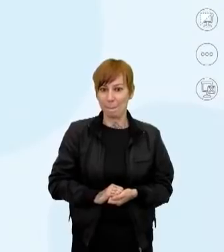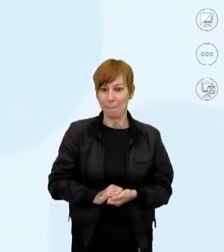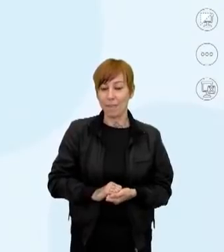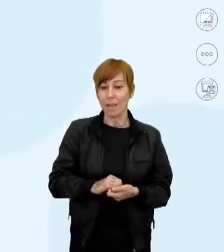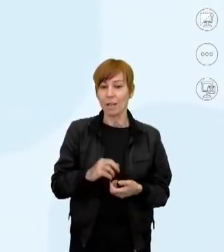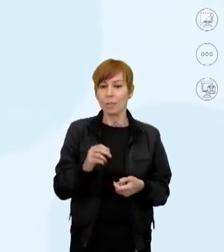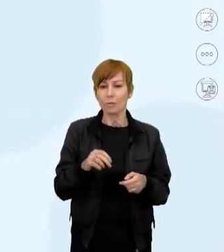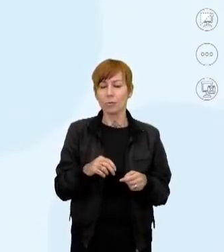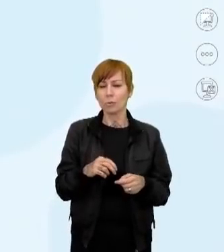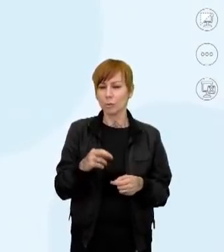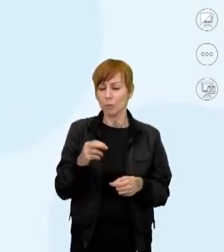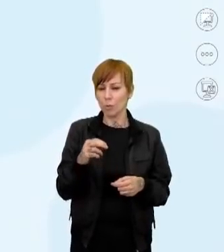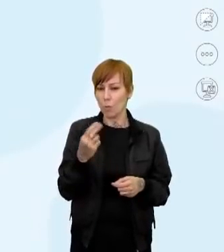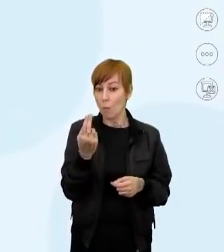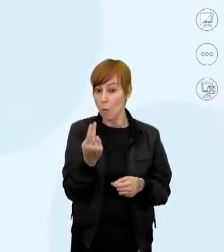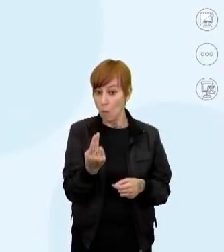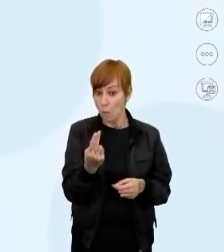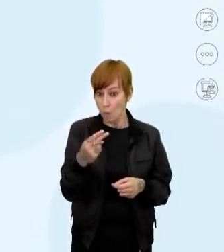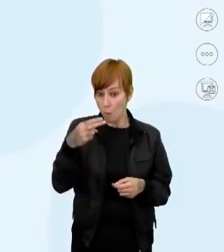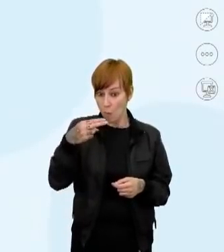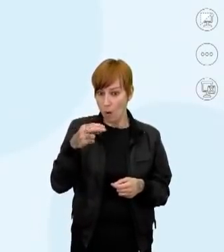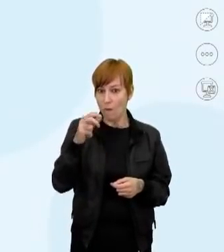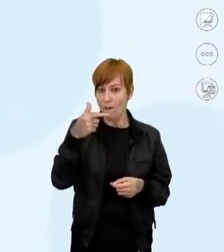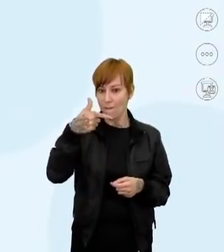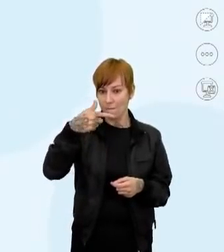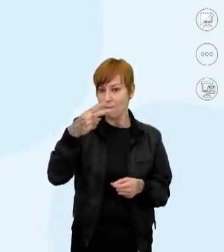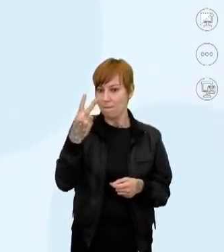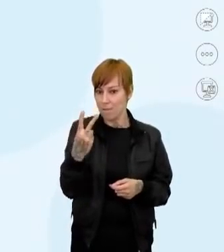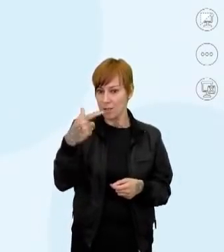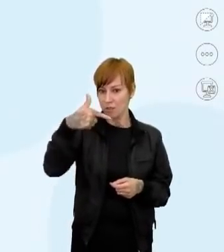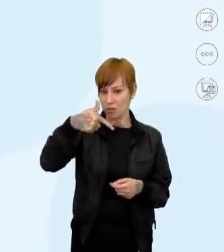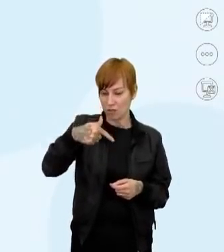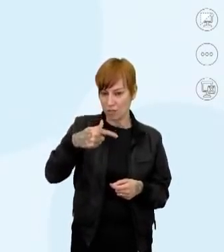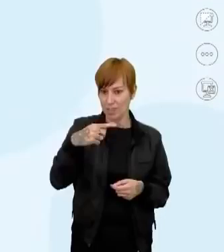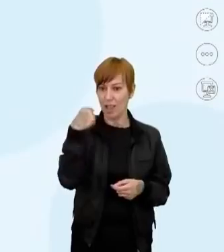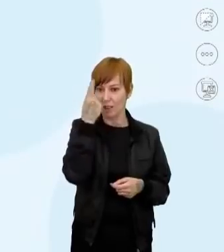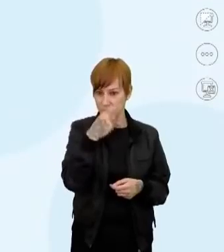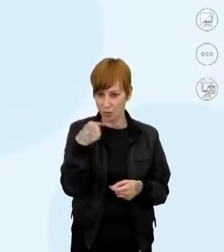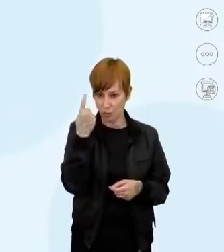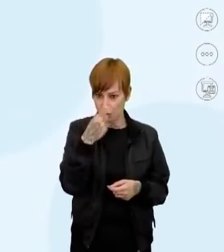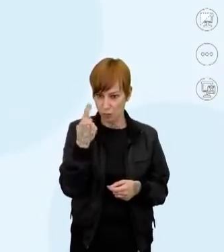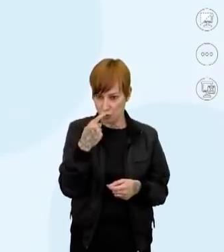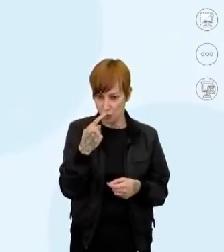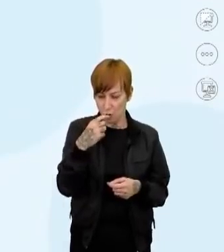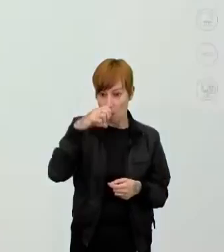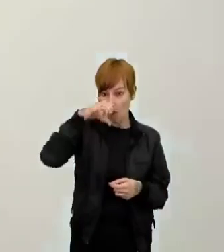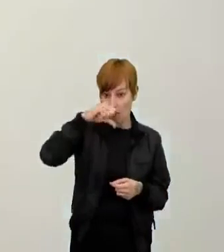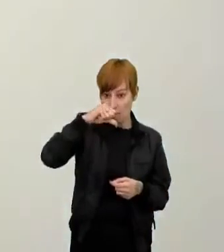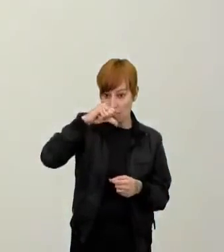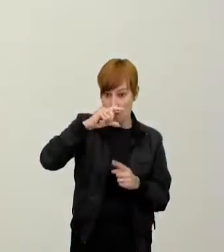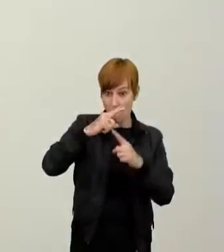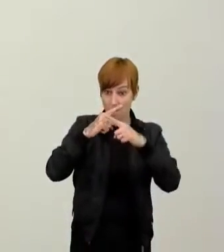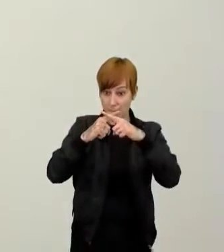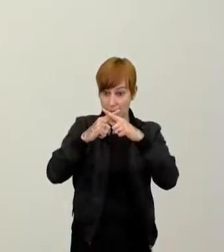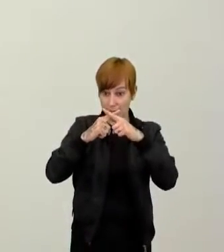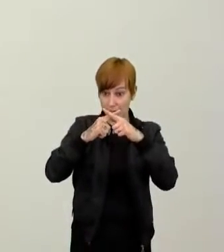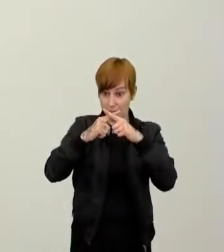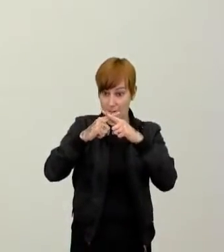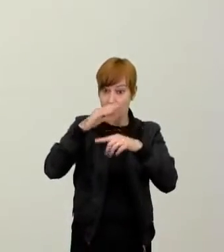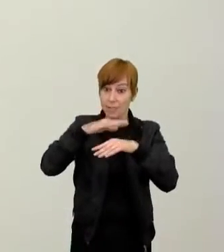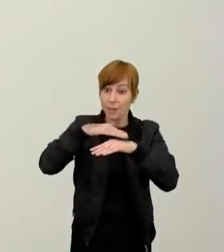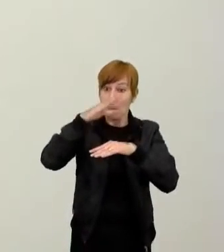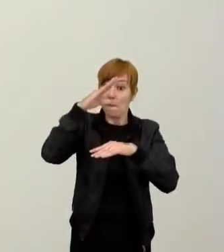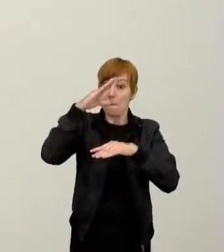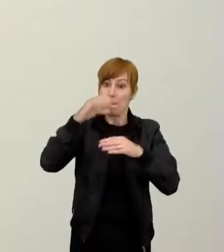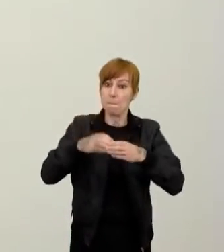horas. Lógico, 3 vezes 9, 27. Lembrando que aumentou 9 vezes aí o tamanho da área, tá certo? Então vamos para...